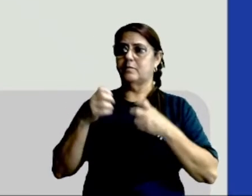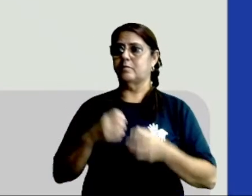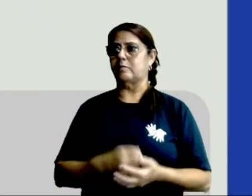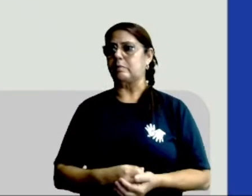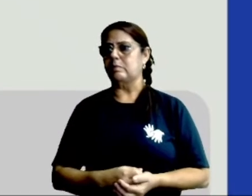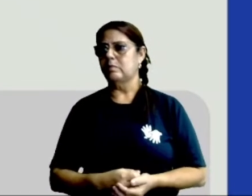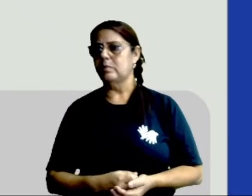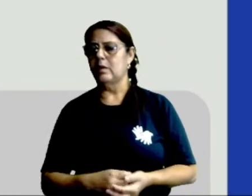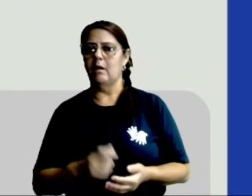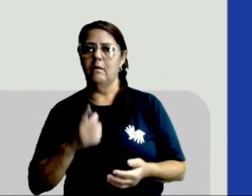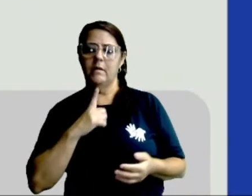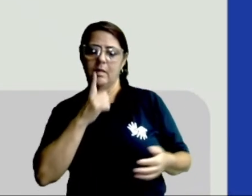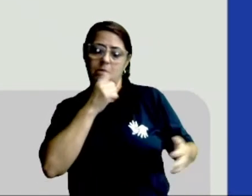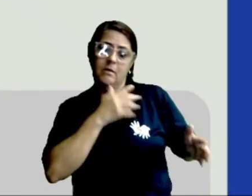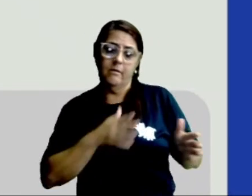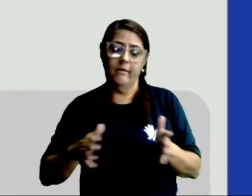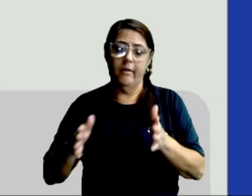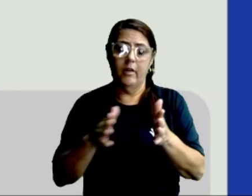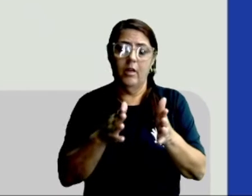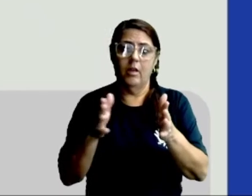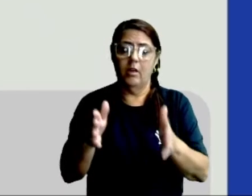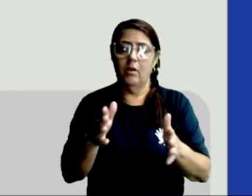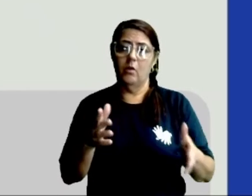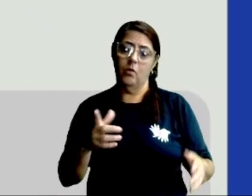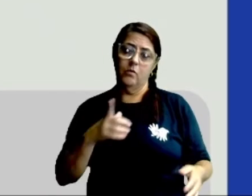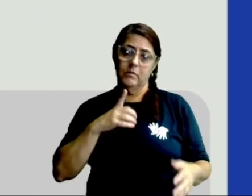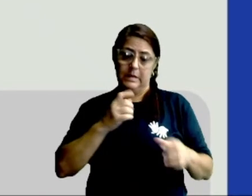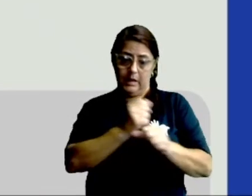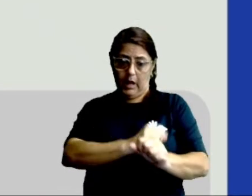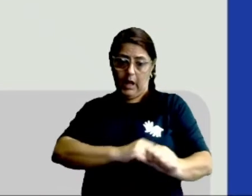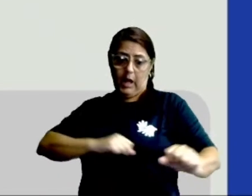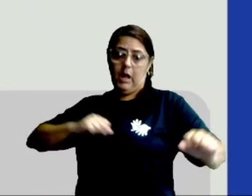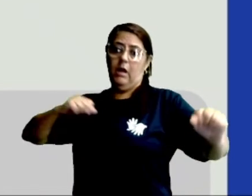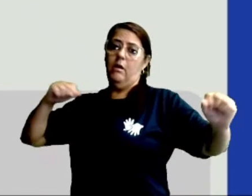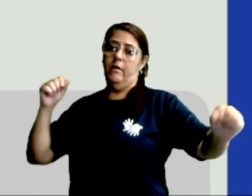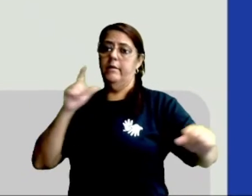a gente vai ter rios que vão alimentar e formar o grande rio